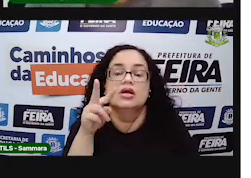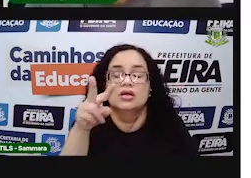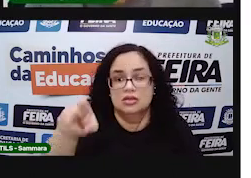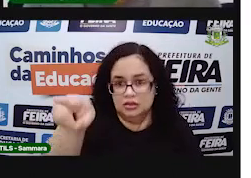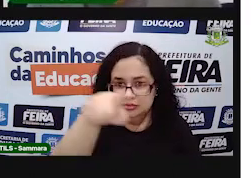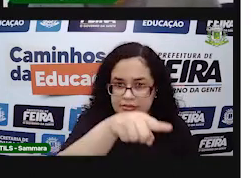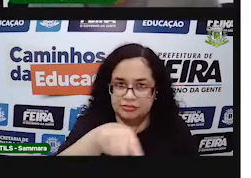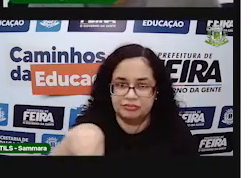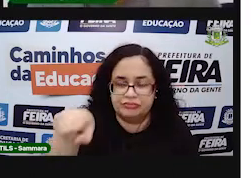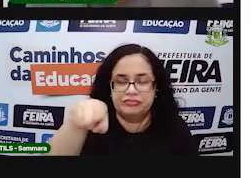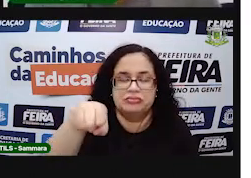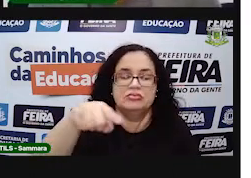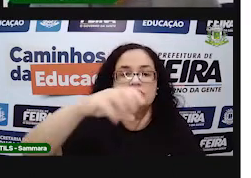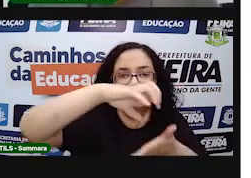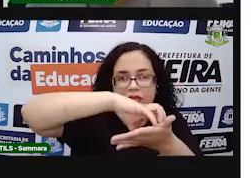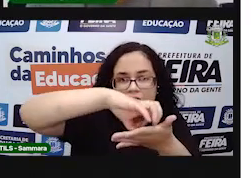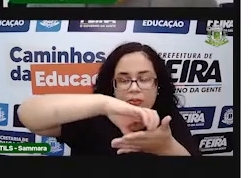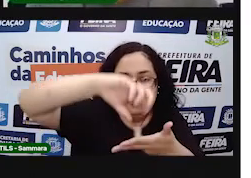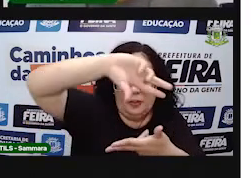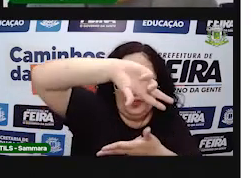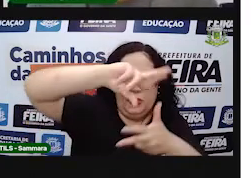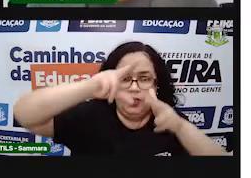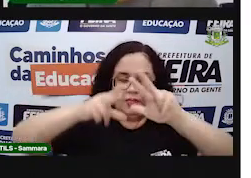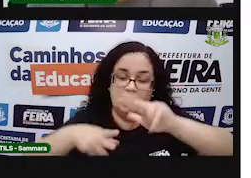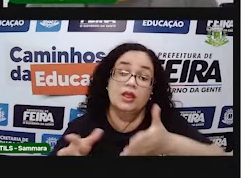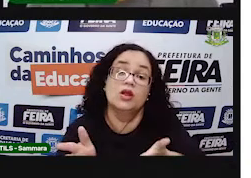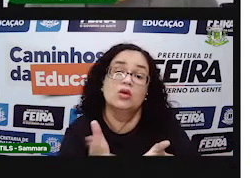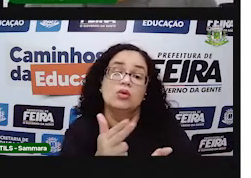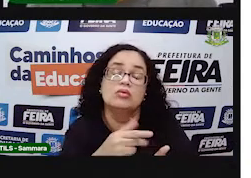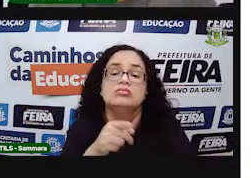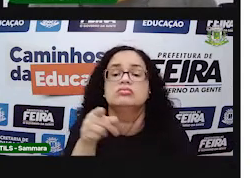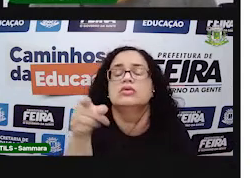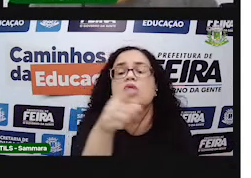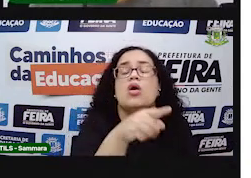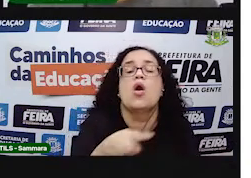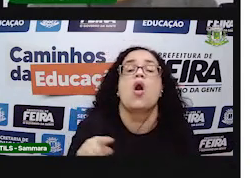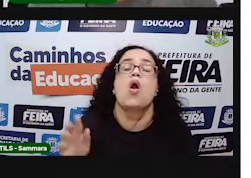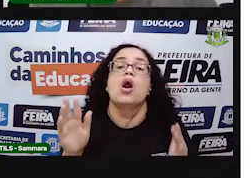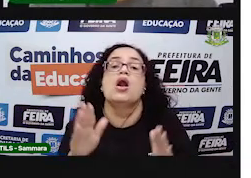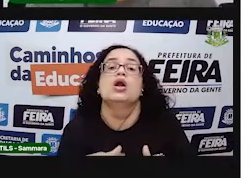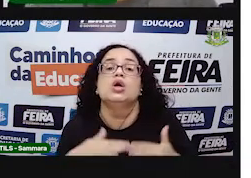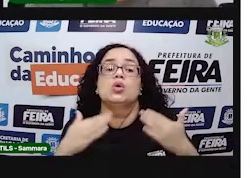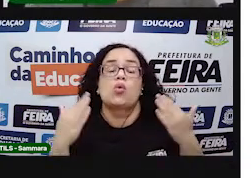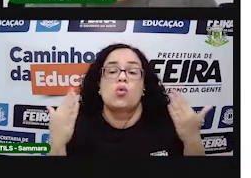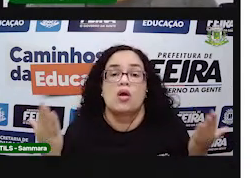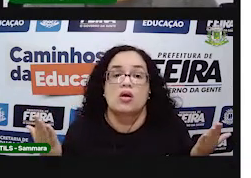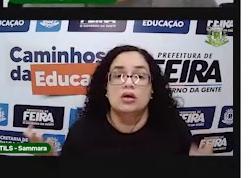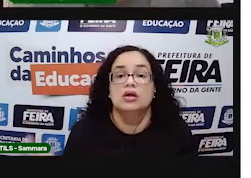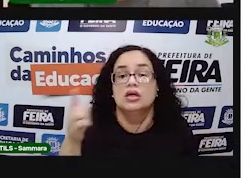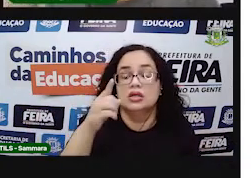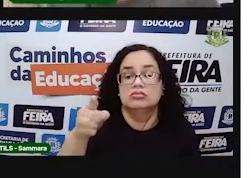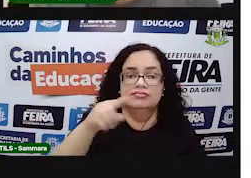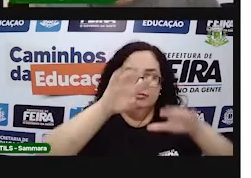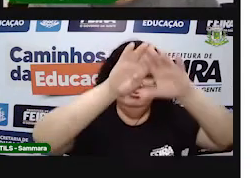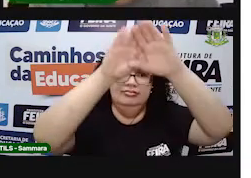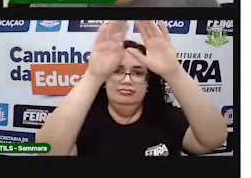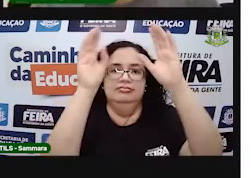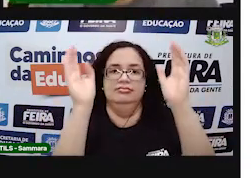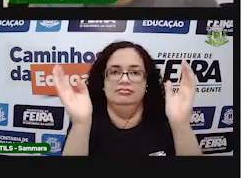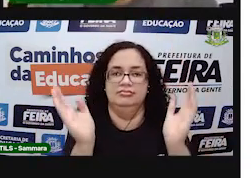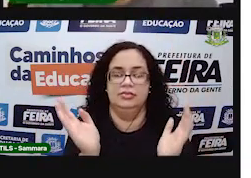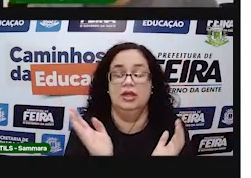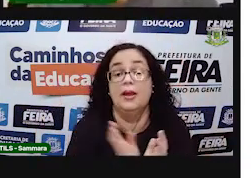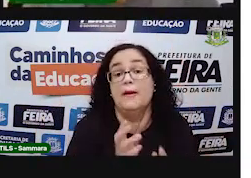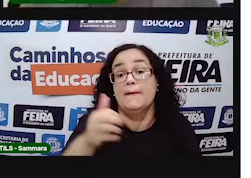para esses sólidos que estão aparecendo na tela, quais deles a gente poderia dizer, ó, esse é um